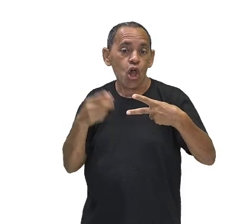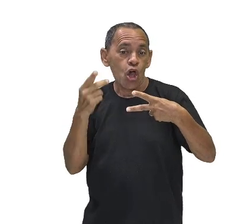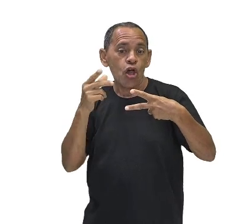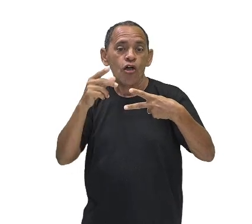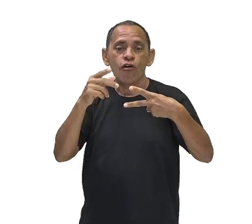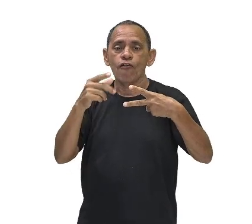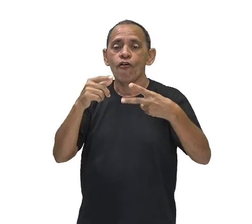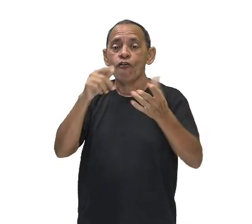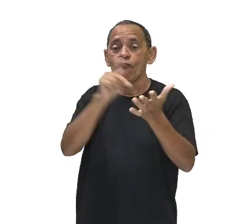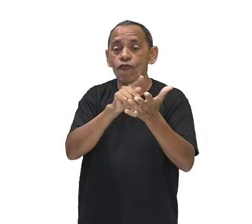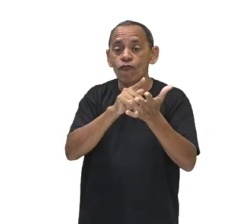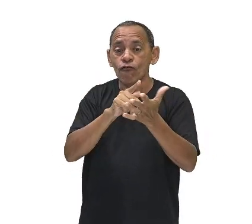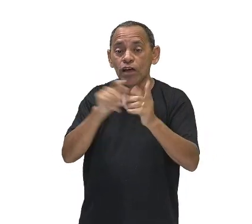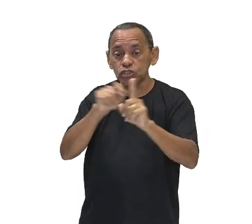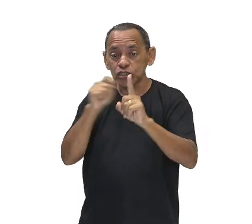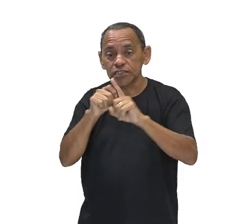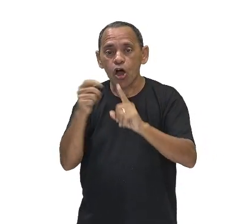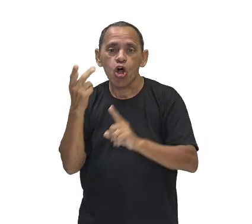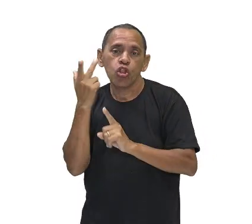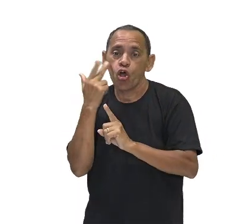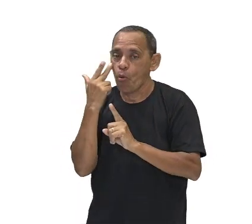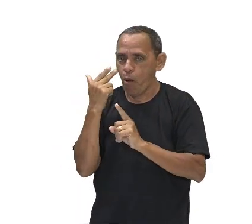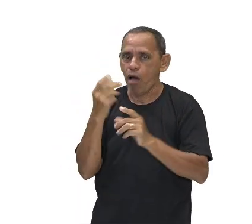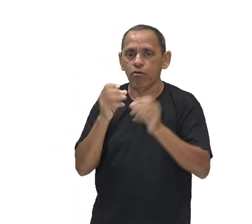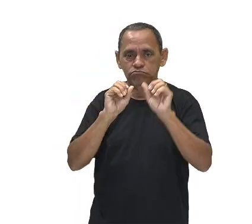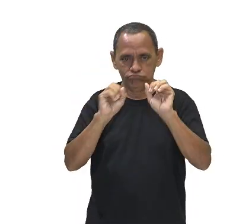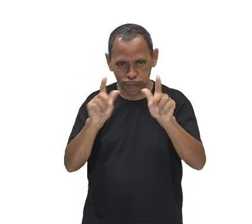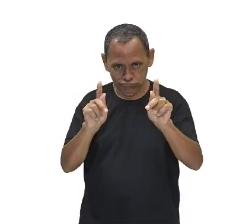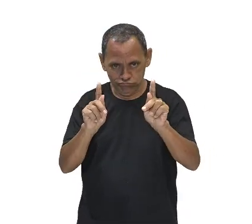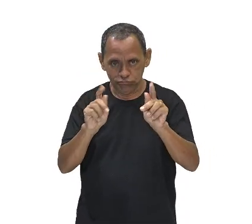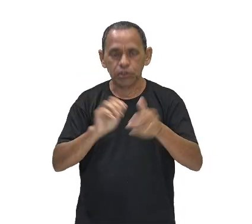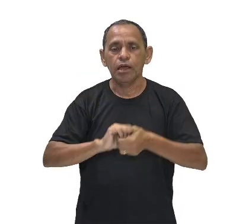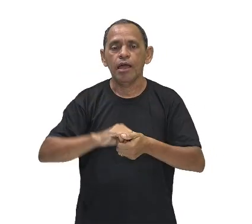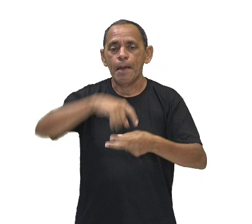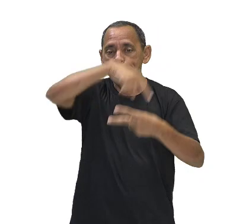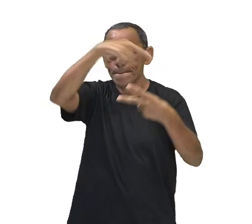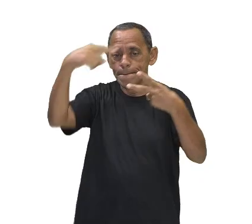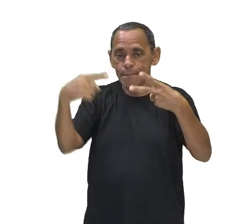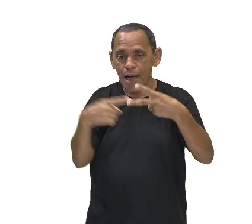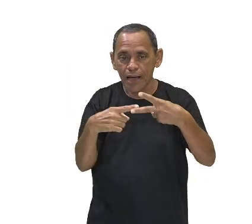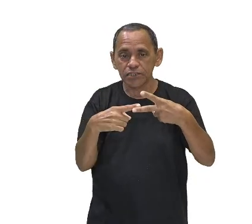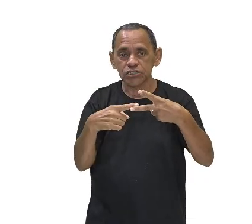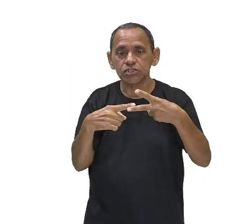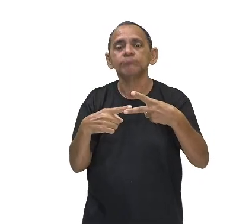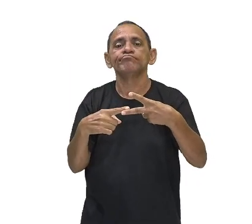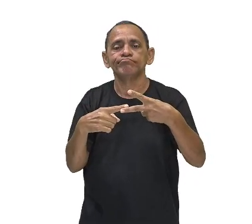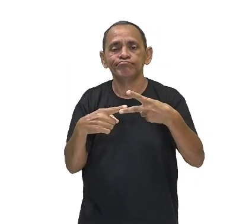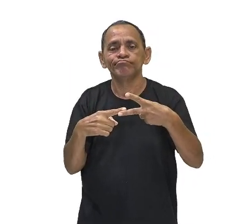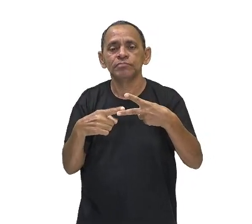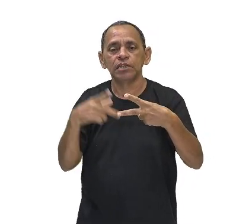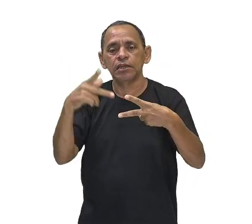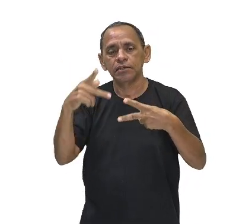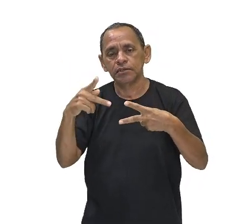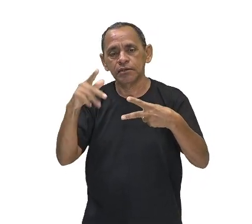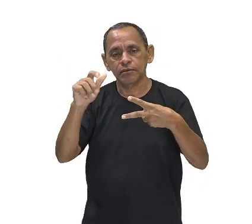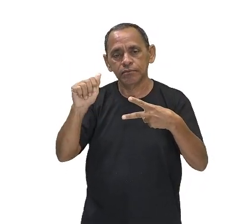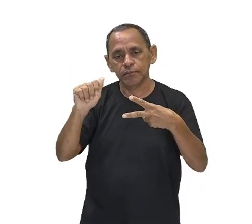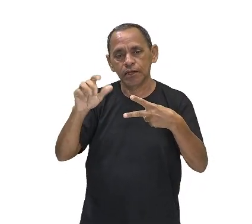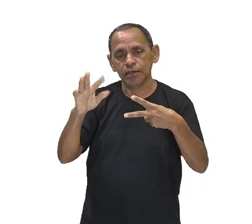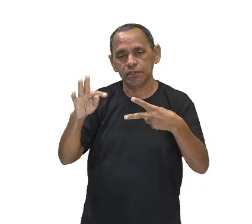é normal, tá ok? Tá tudo certo, tá seguindo. Então aí é o fato